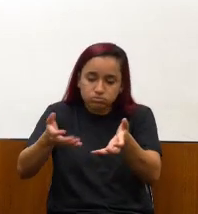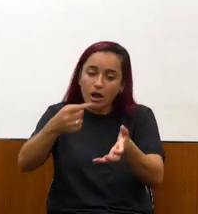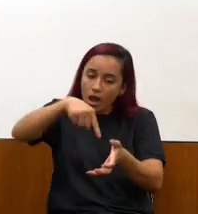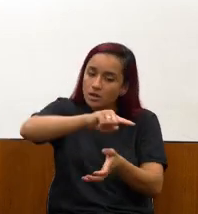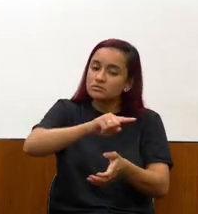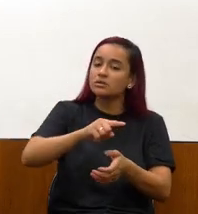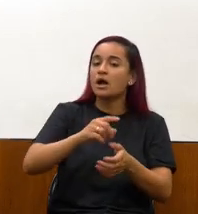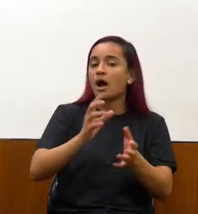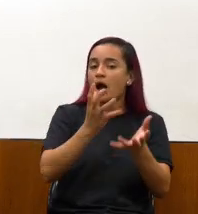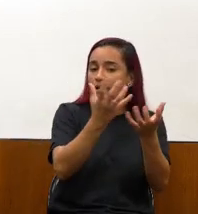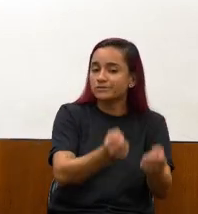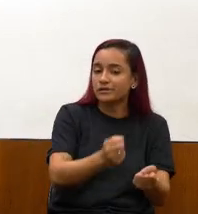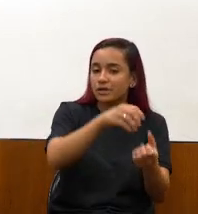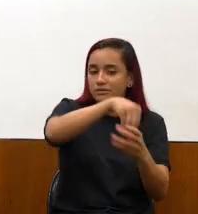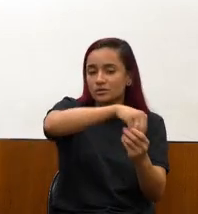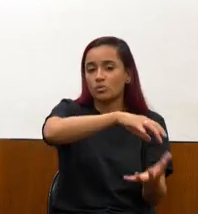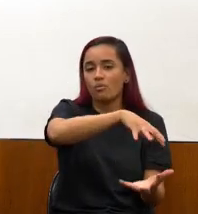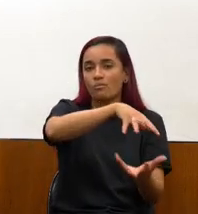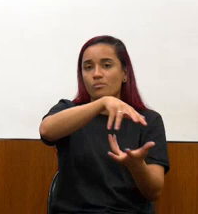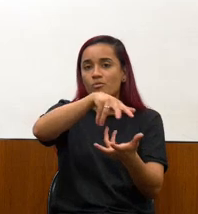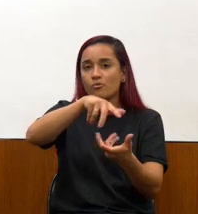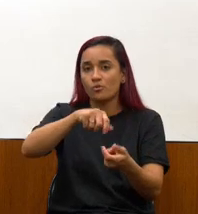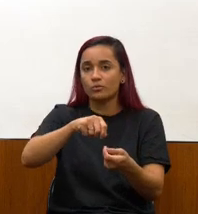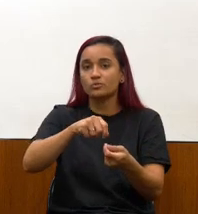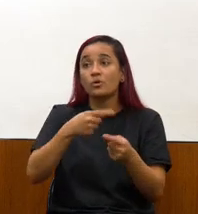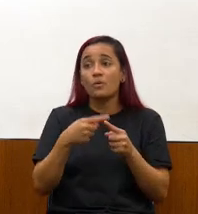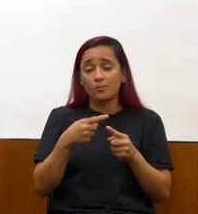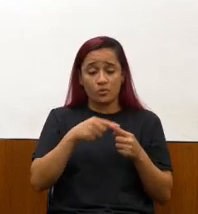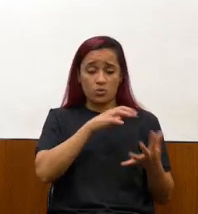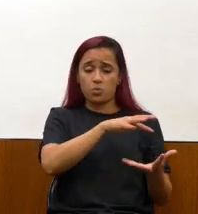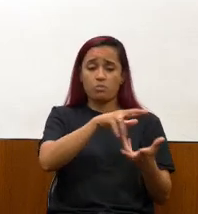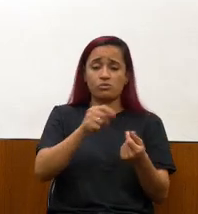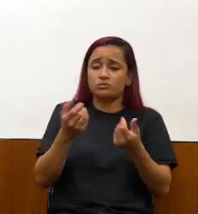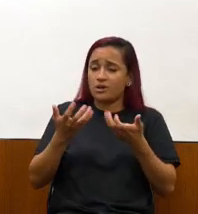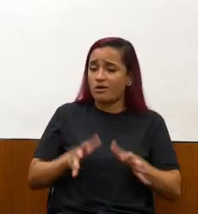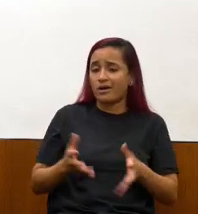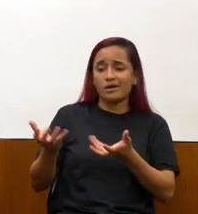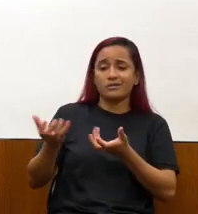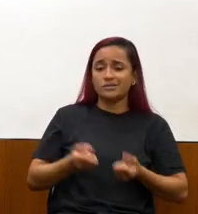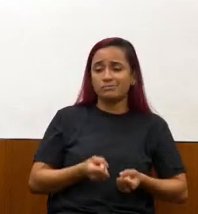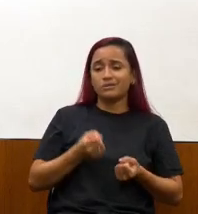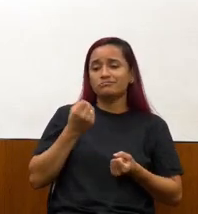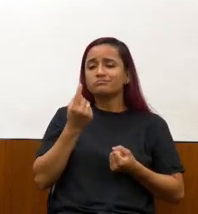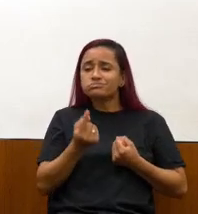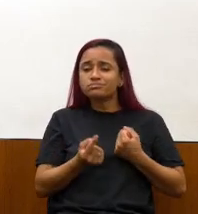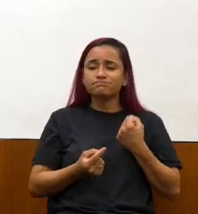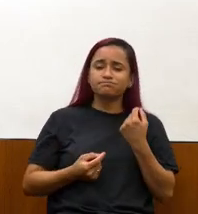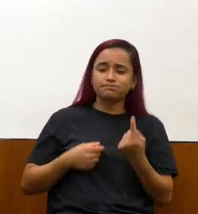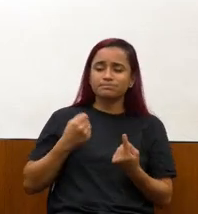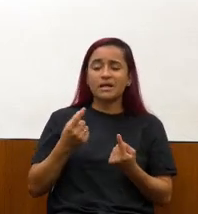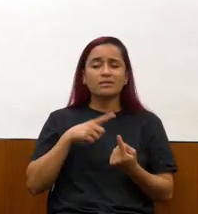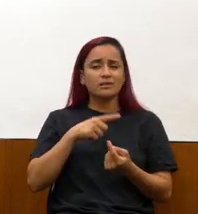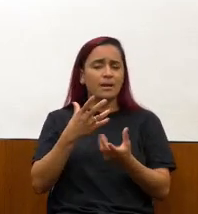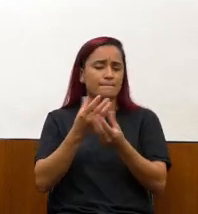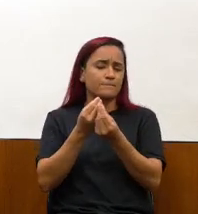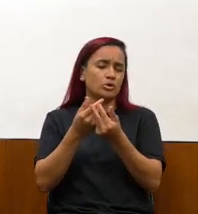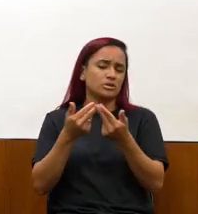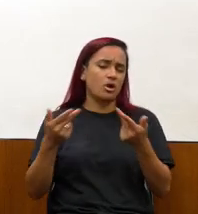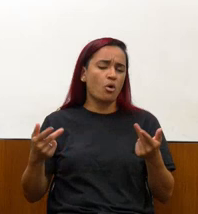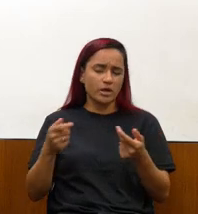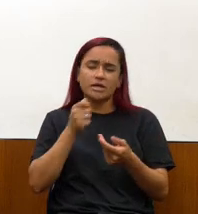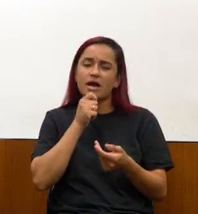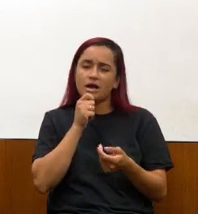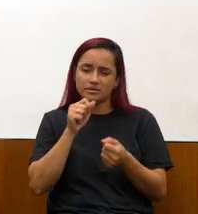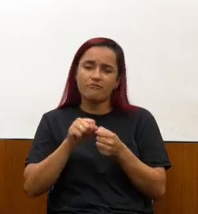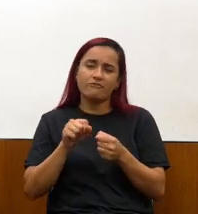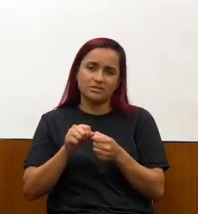está conta gotas se preparando para receber. Existe muita coisa para ser feita, mas também existe muita coisa que já foi feita